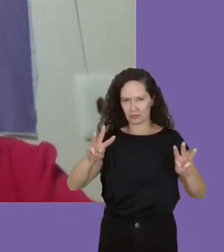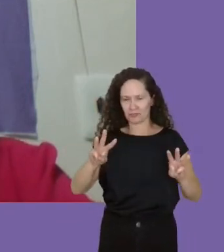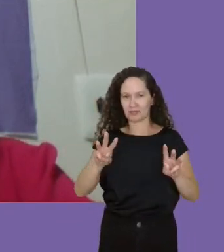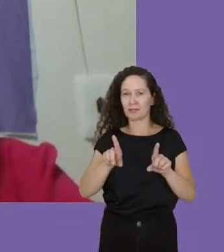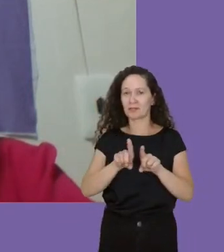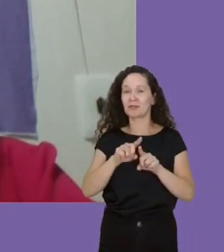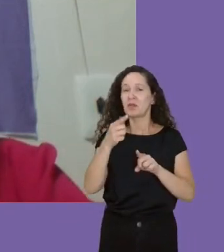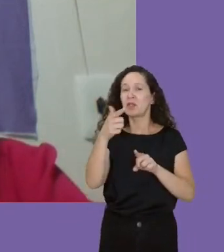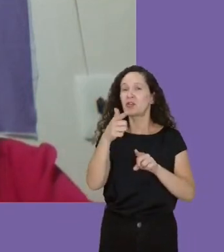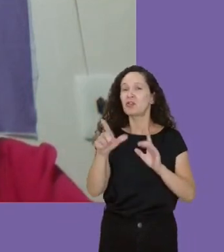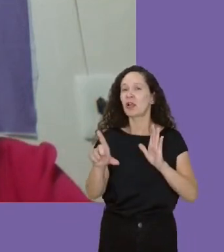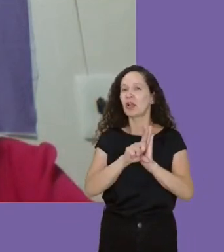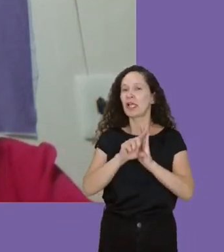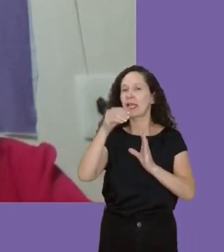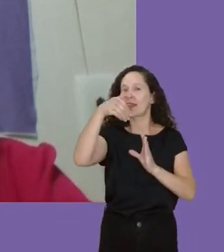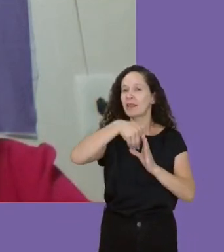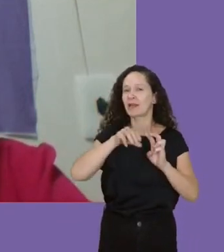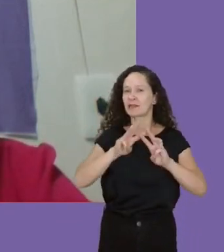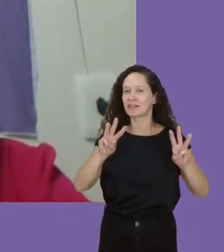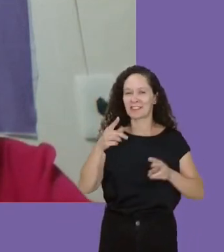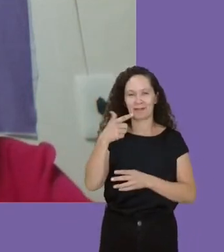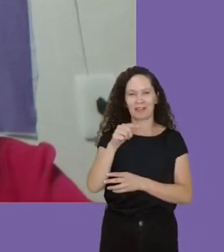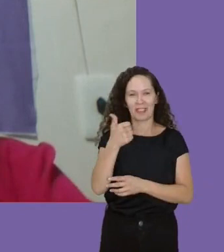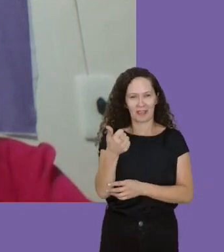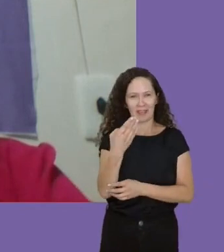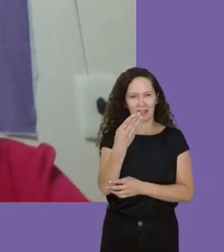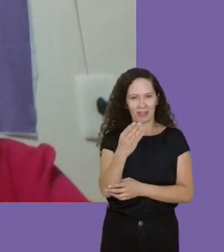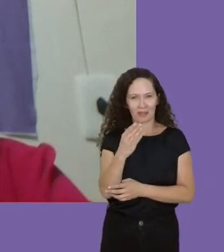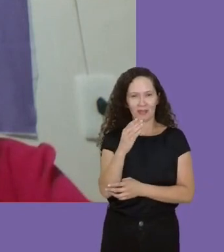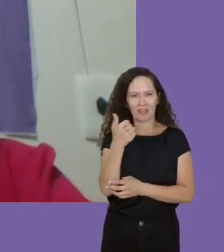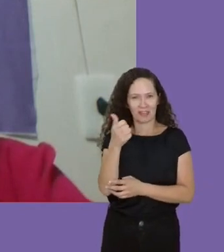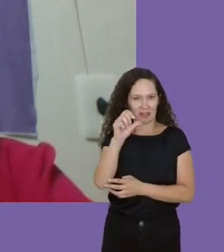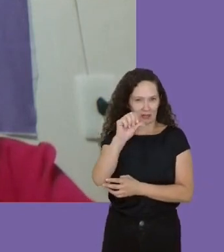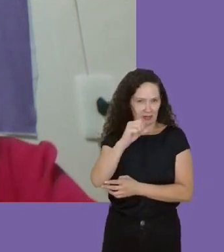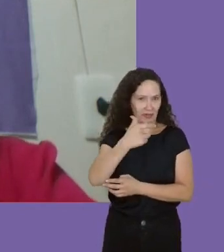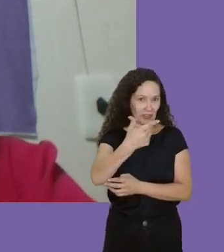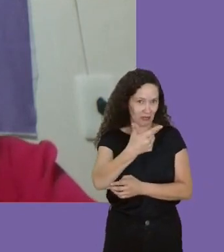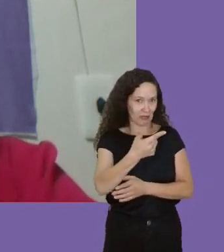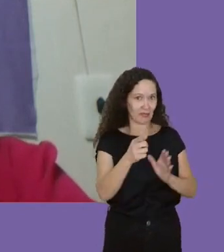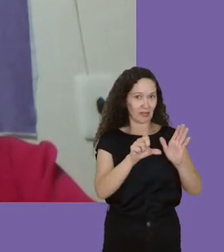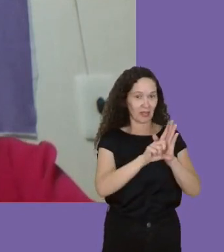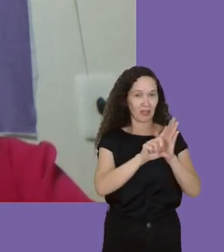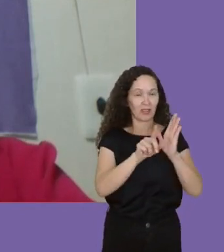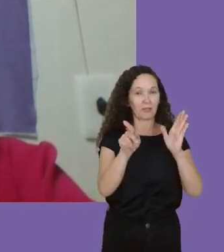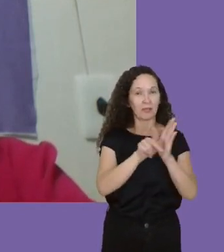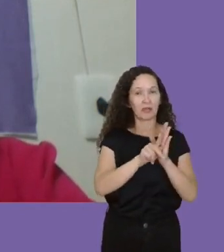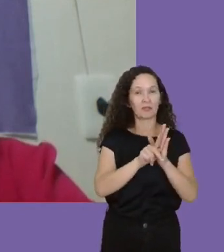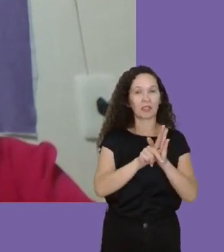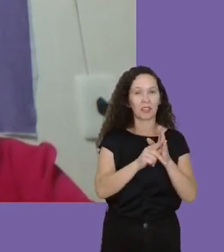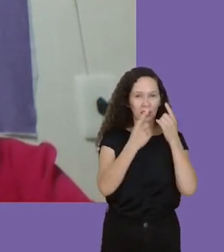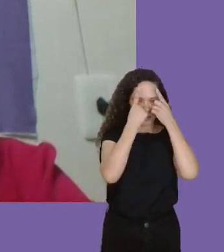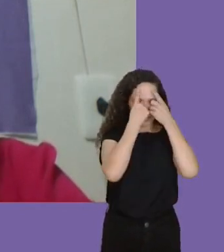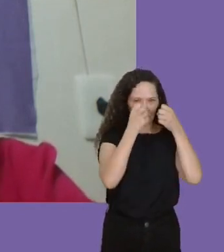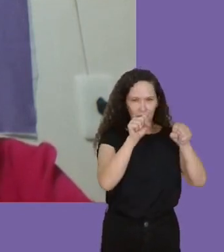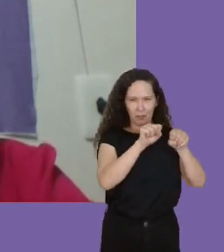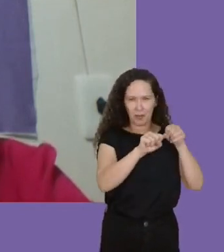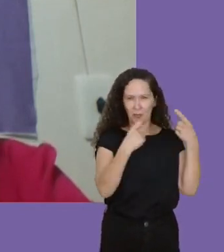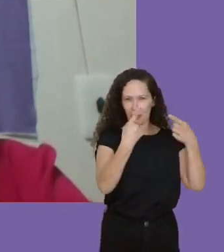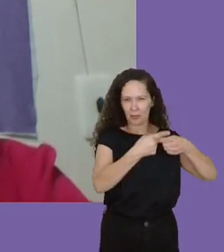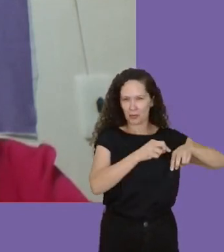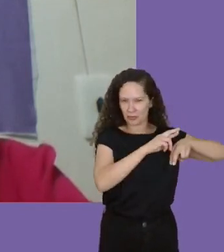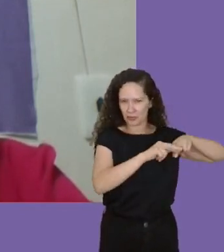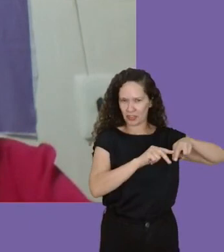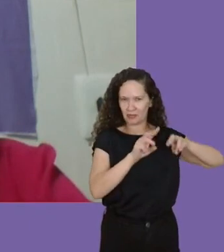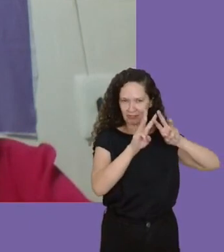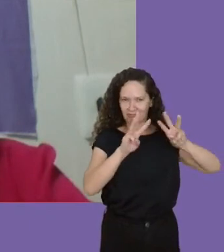inclusive não tem nem a lei, né? Nem a lei 14.192, que é essa lei sobre violência política de gênero, não está no site do